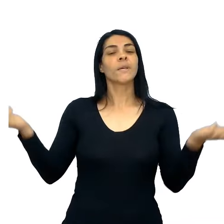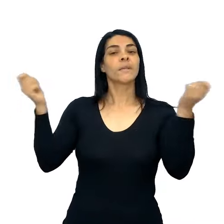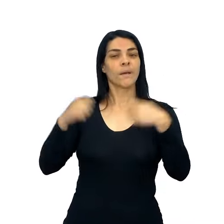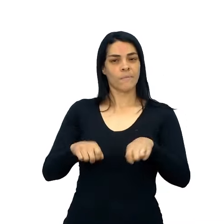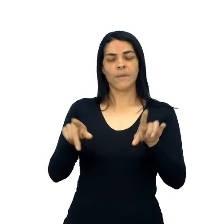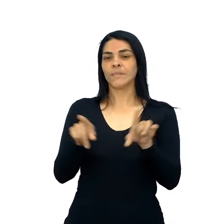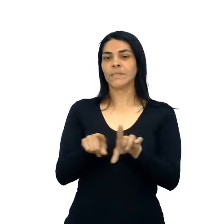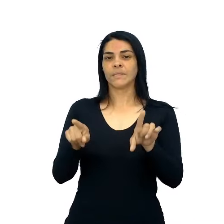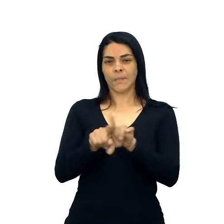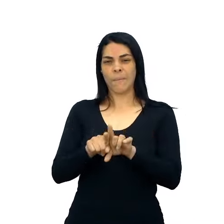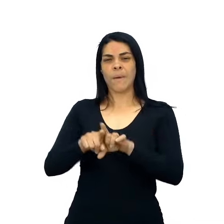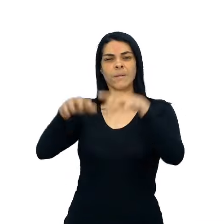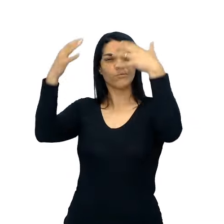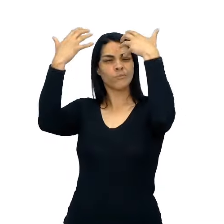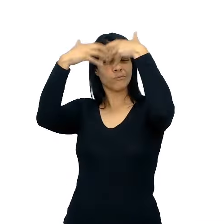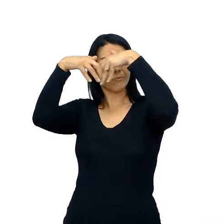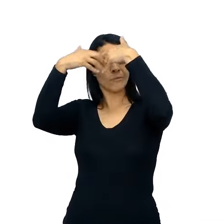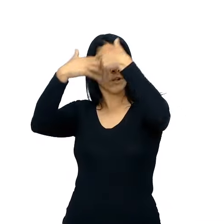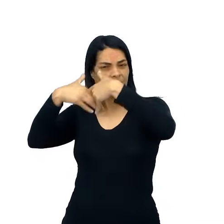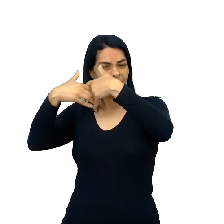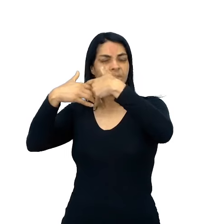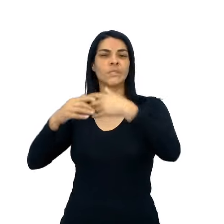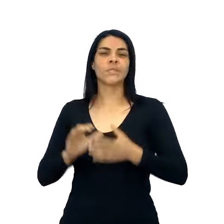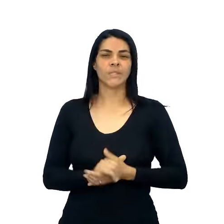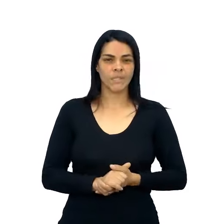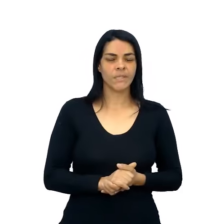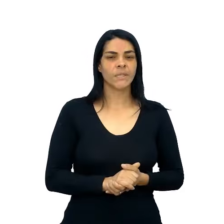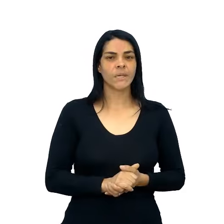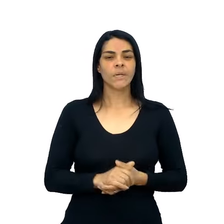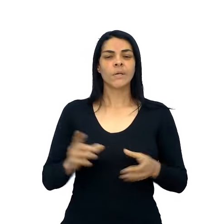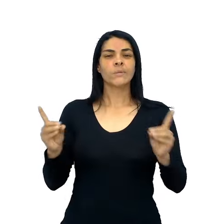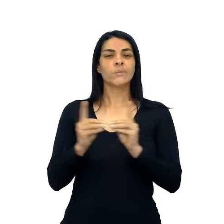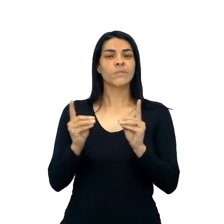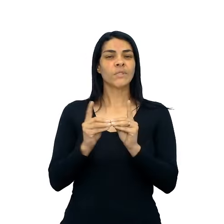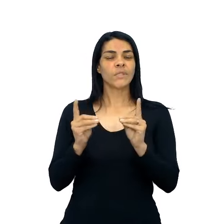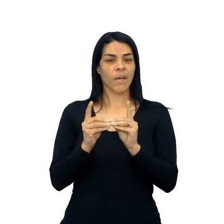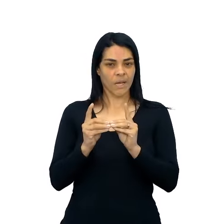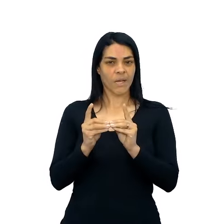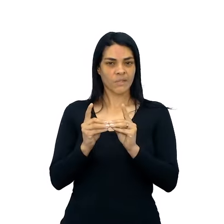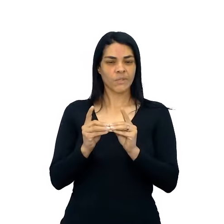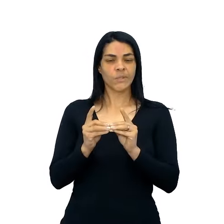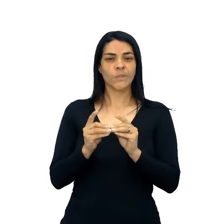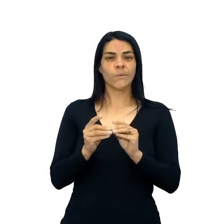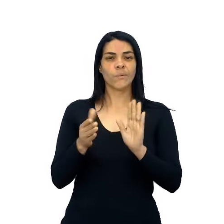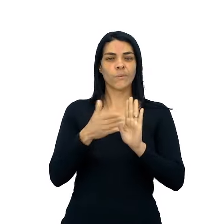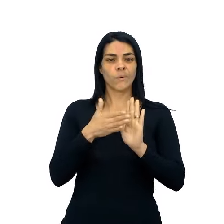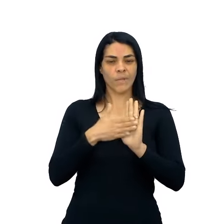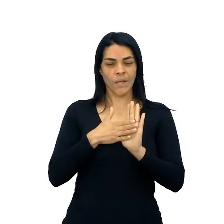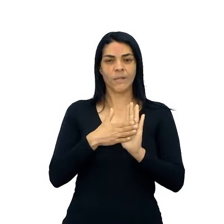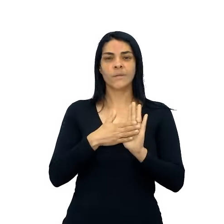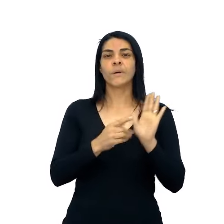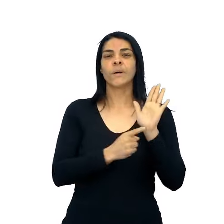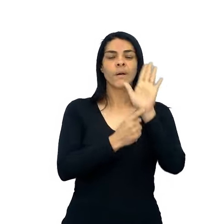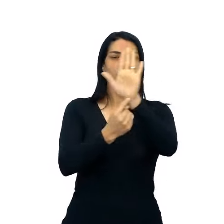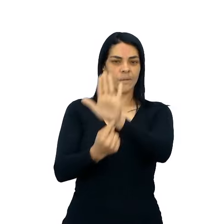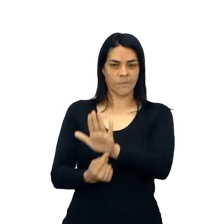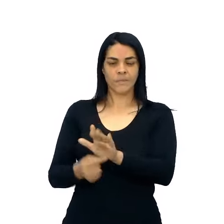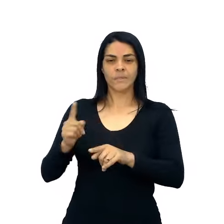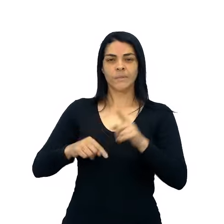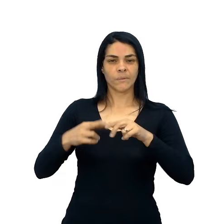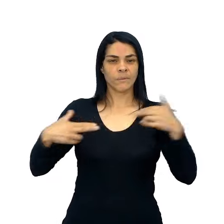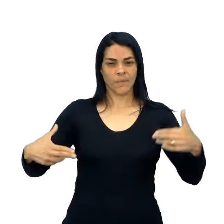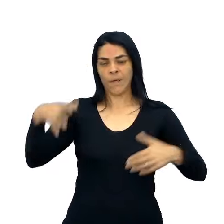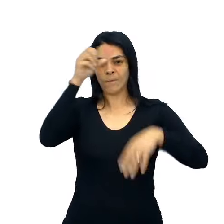capazes também de refletir um pouco mais acerca do modelo didático apresentado nesse material, né, no Aprender